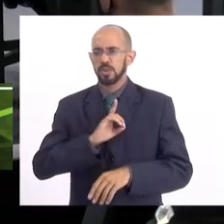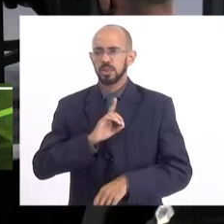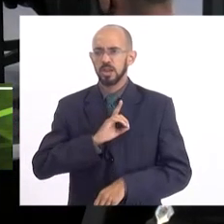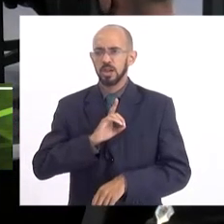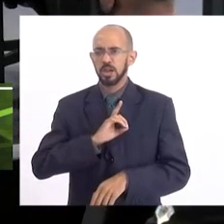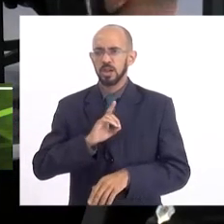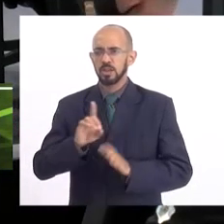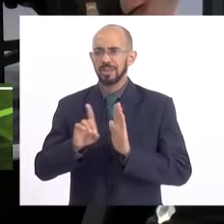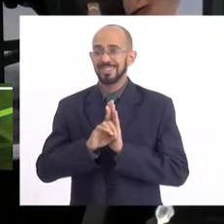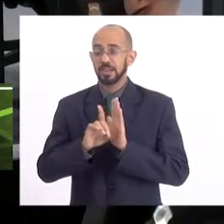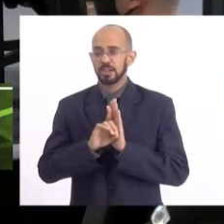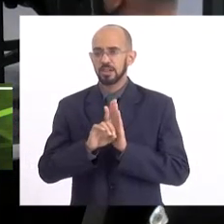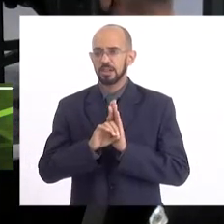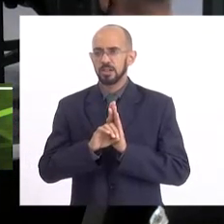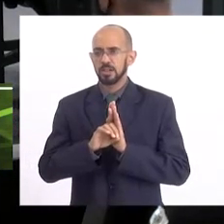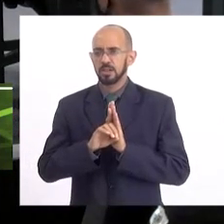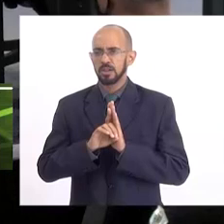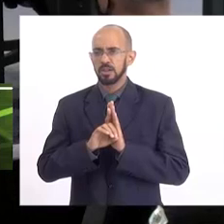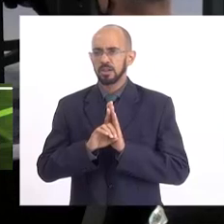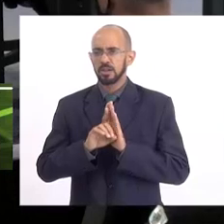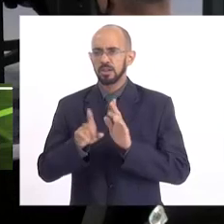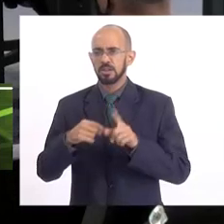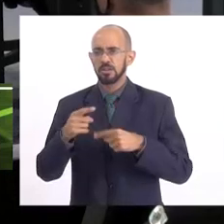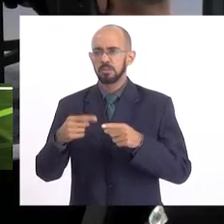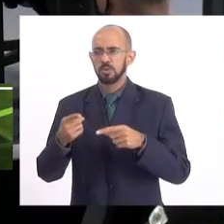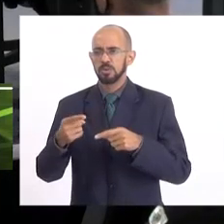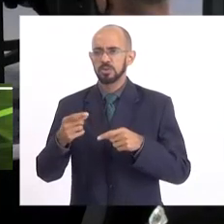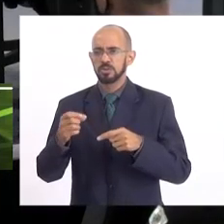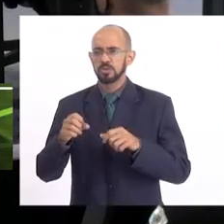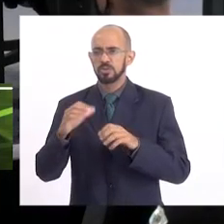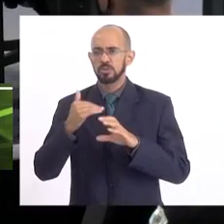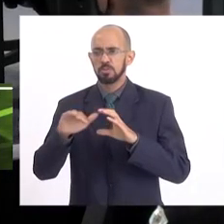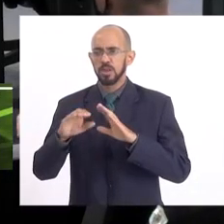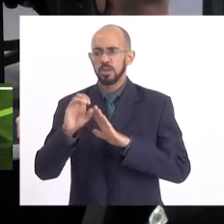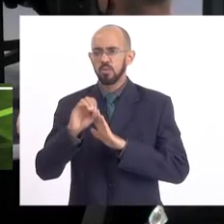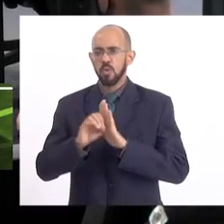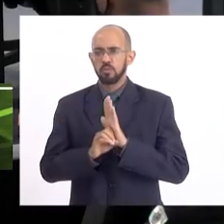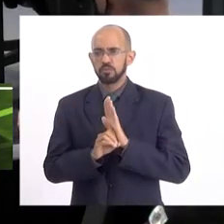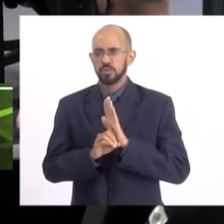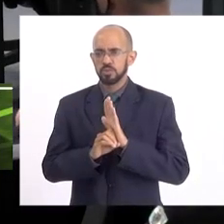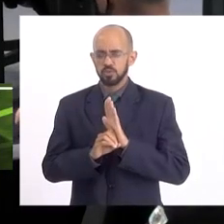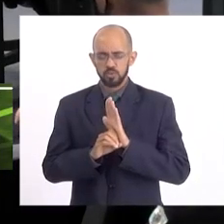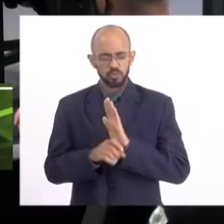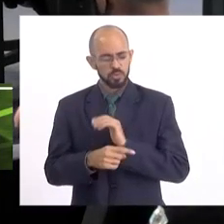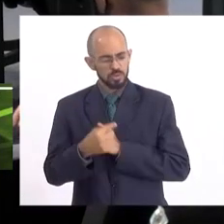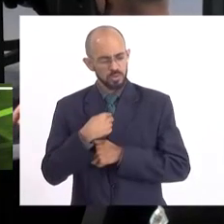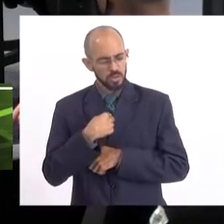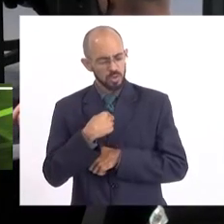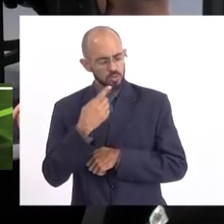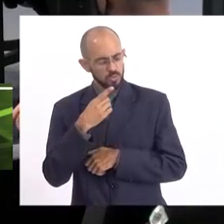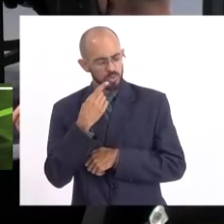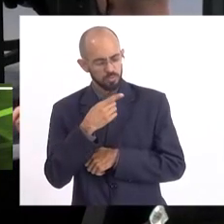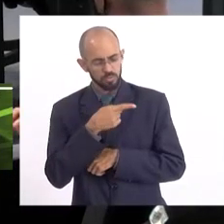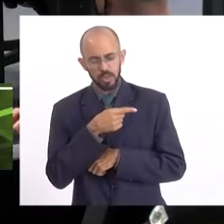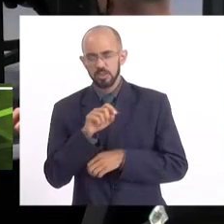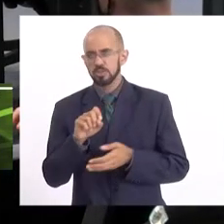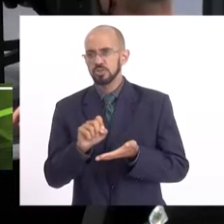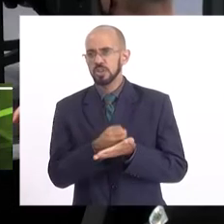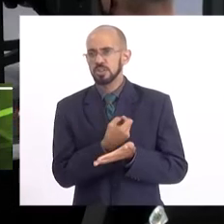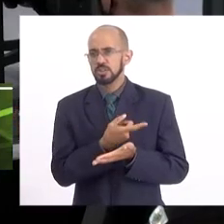tirar como resultado daqui. A gente ia mandar um ofício em nome da comissão, que aí eu e o deputado Luiz Martins